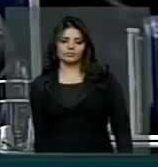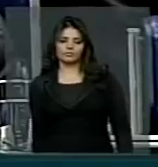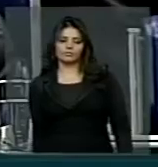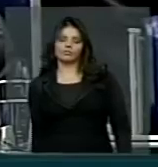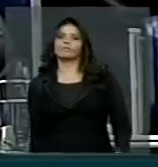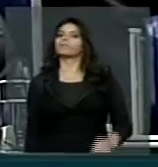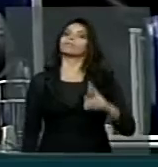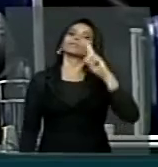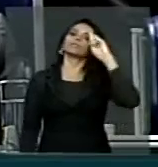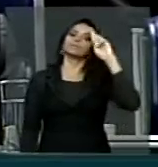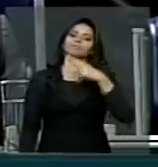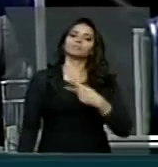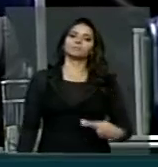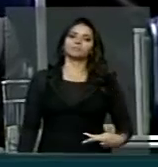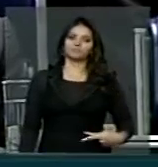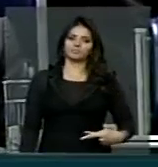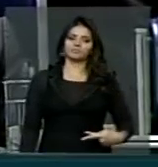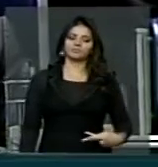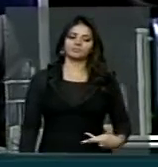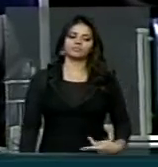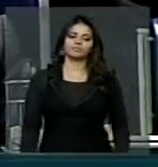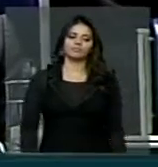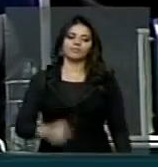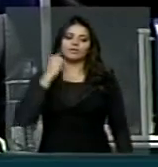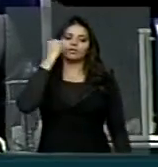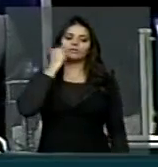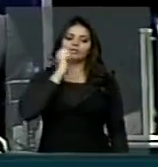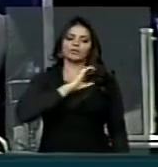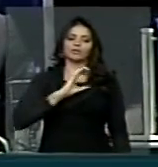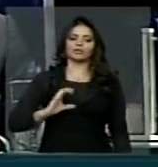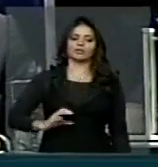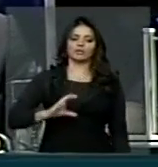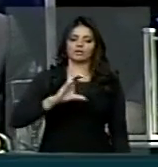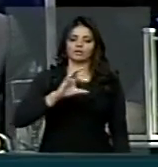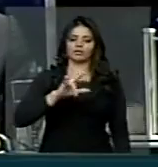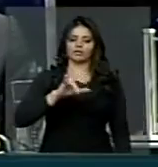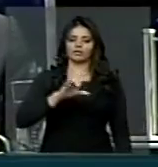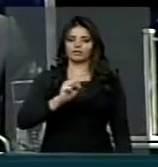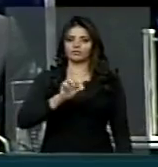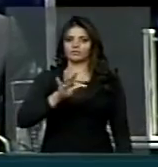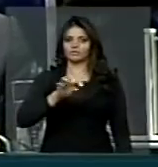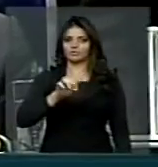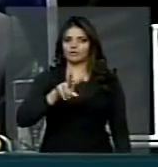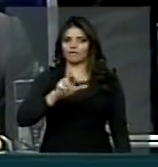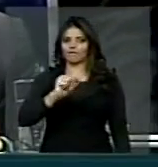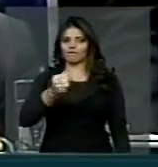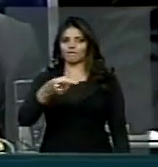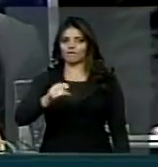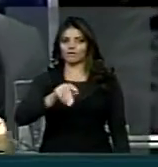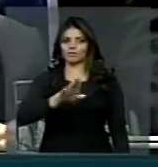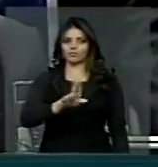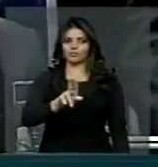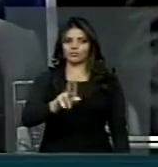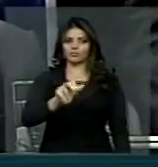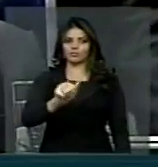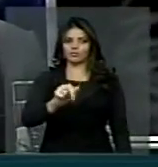Senhor presidente, senador Cristóvão Buarque,